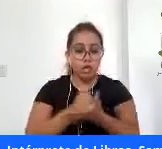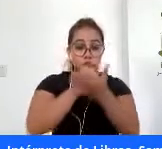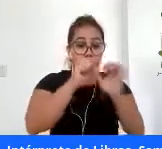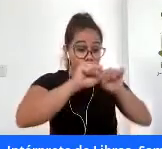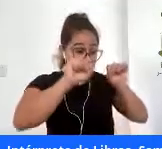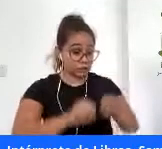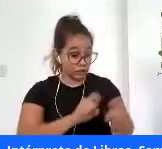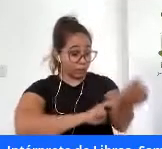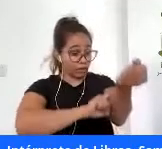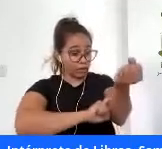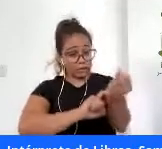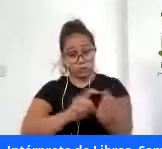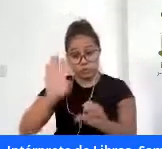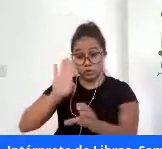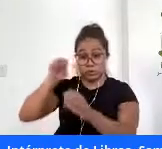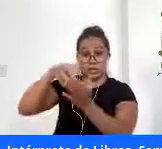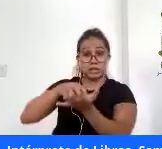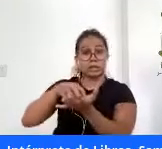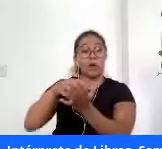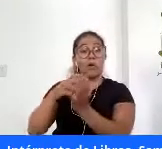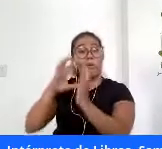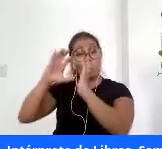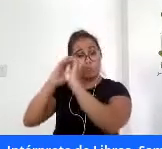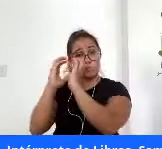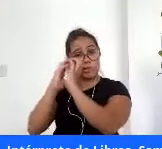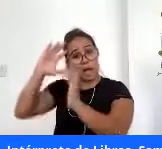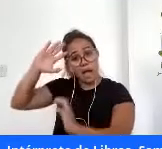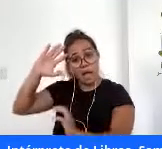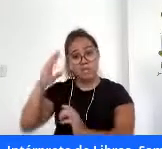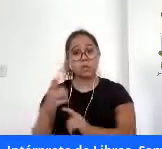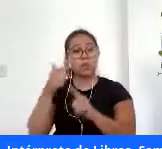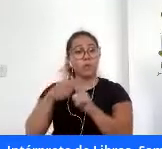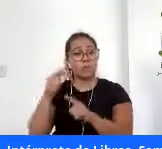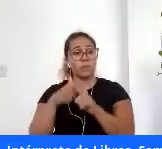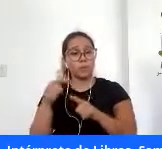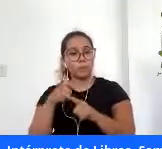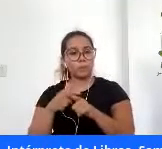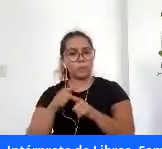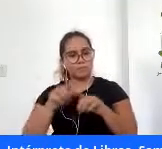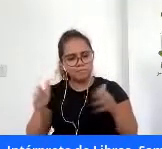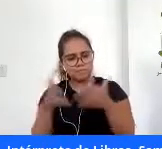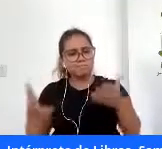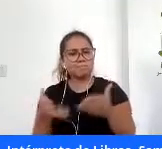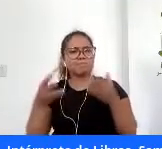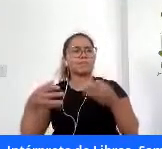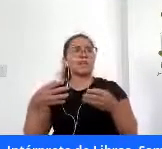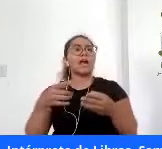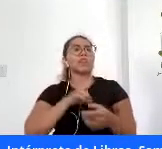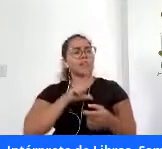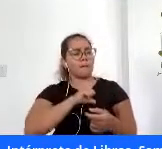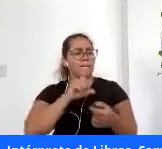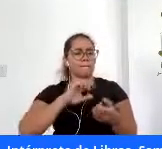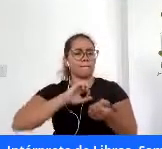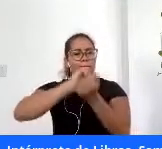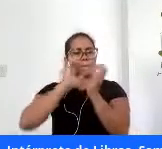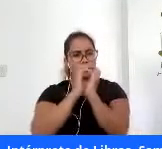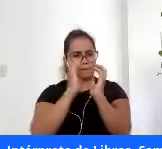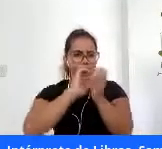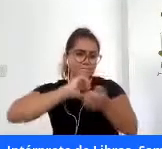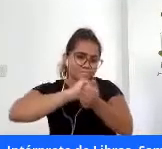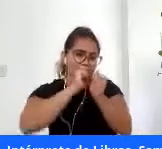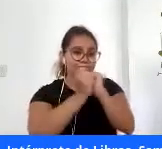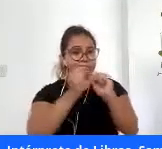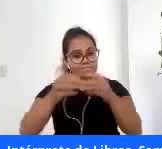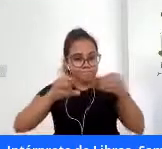nervoso central, o seu cérebro, a resolver essa questão, pode estar ajudando ele a sofrer a plasticidade, justamente para aumentar e